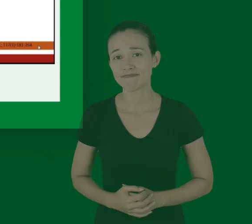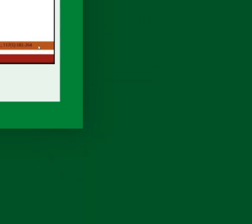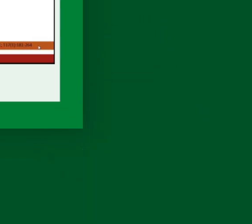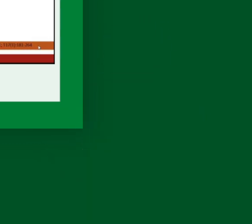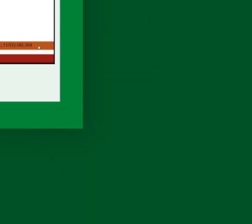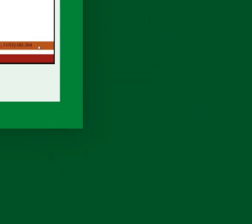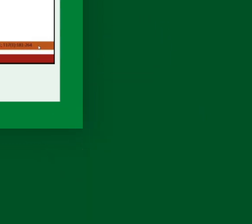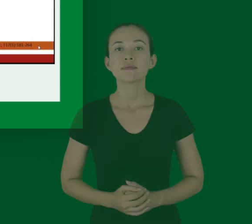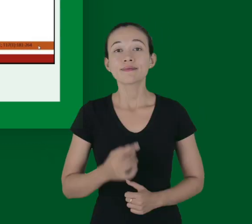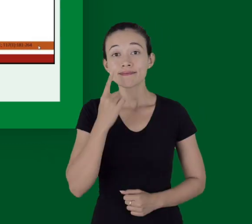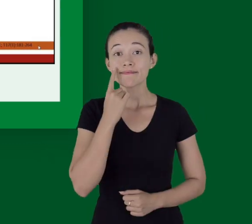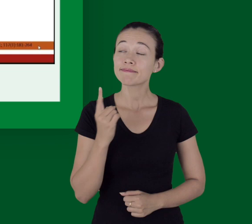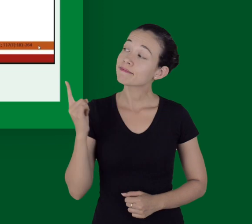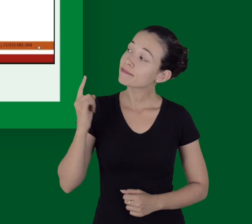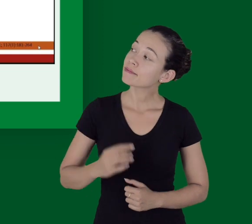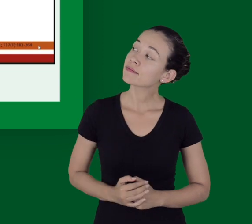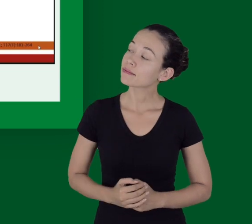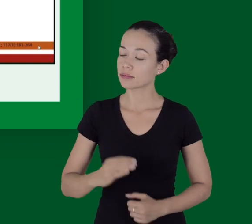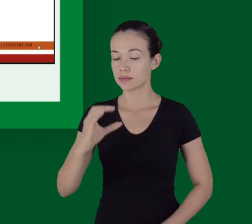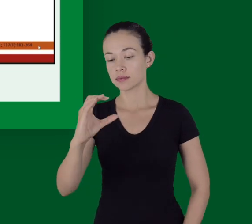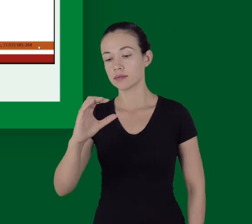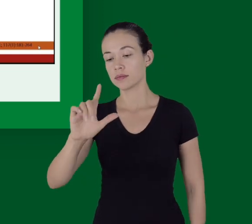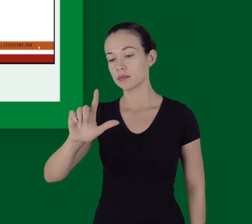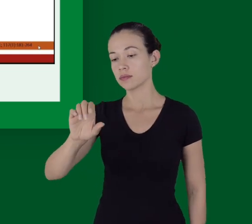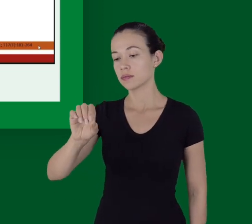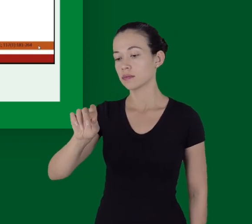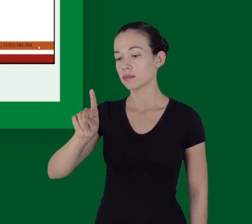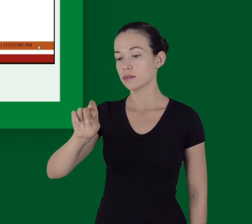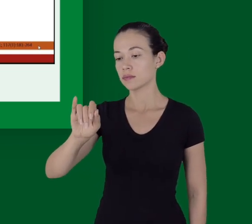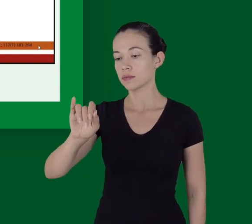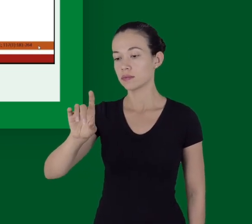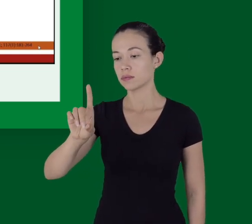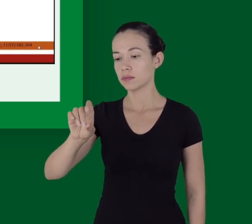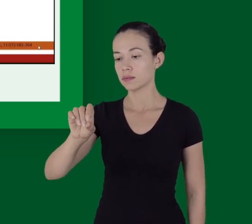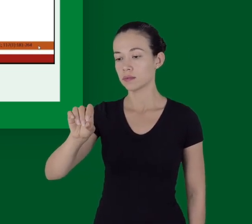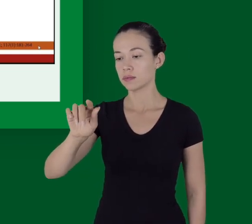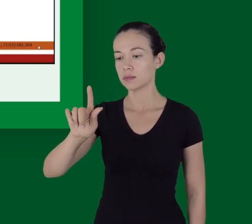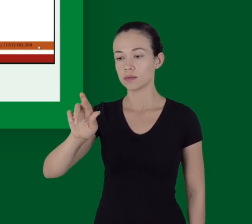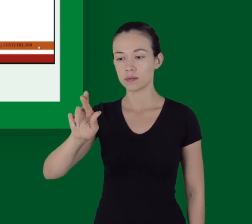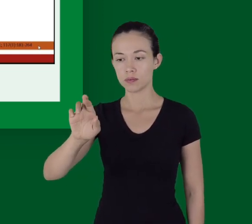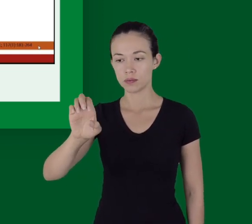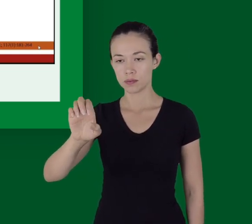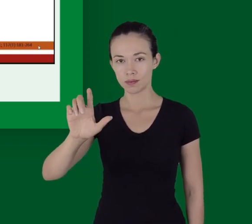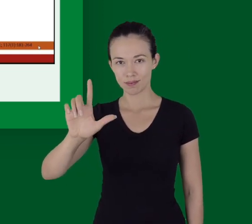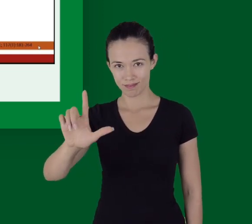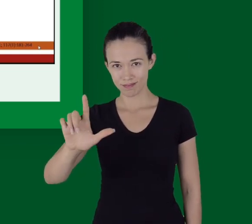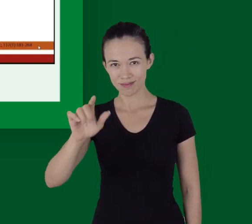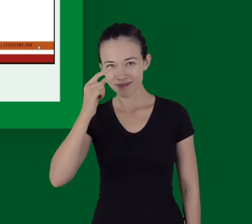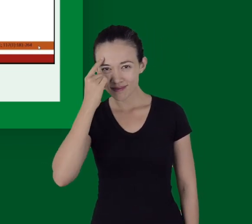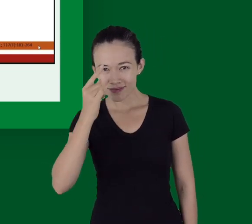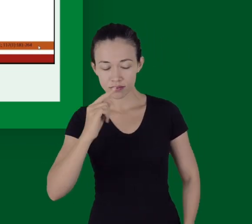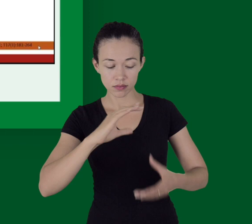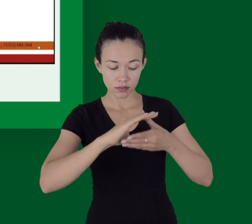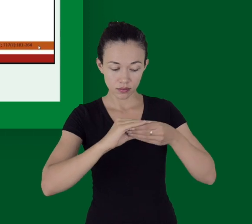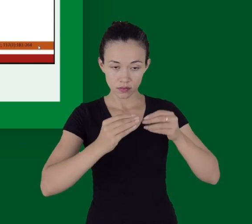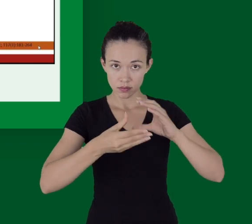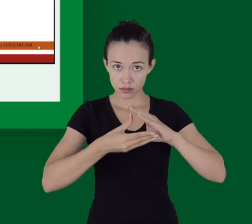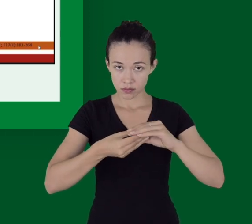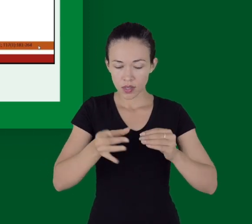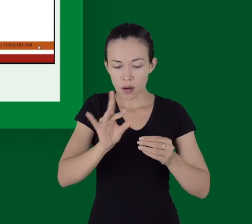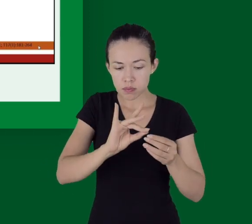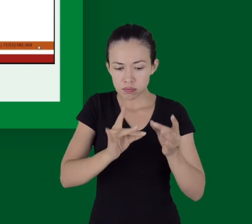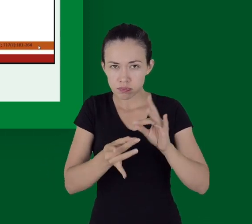tá? O clopidogrel, que é o segundo antiagregante, que age ali na agregação plaquetária,